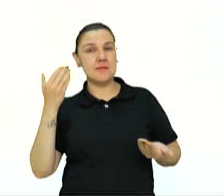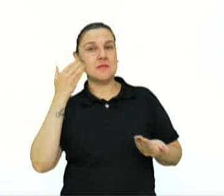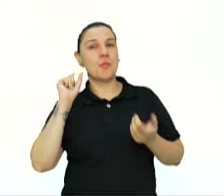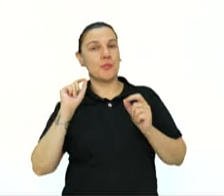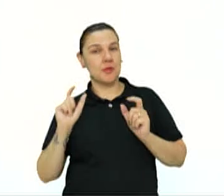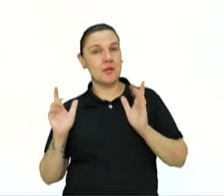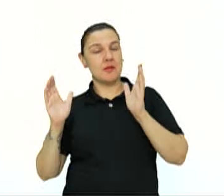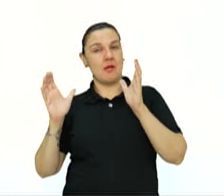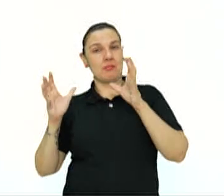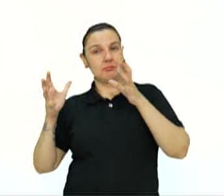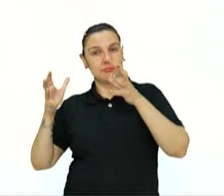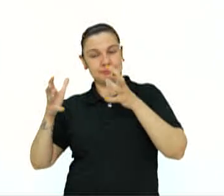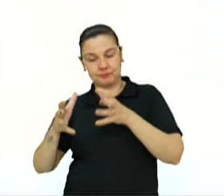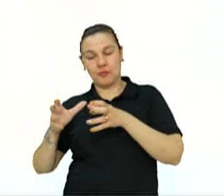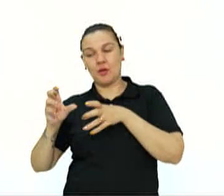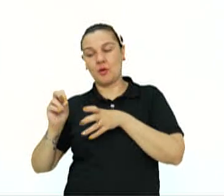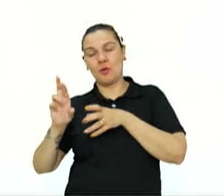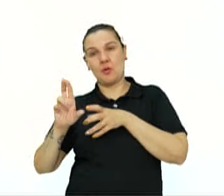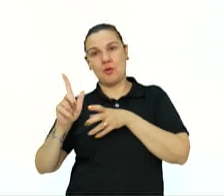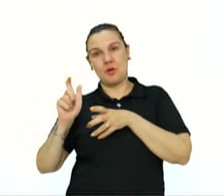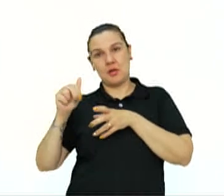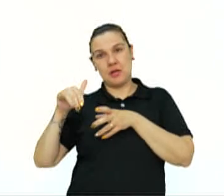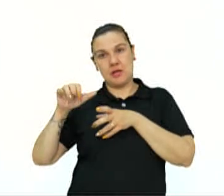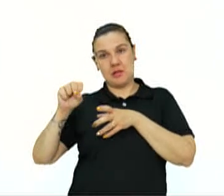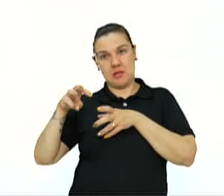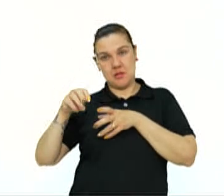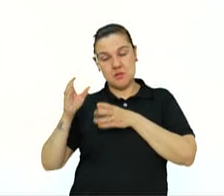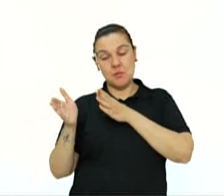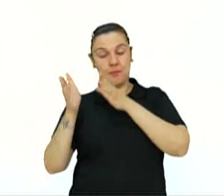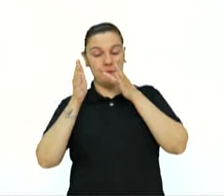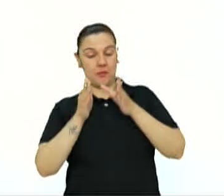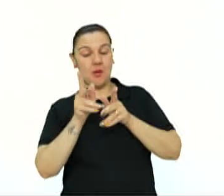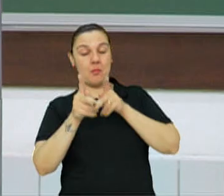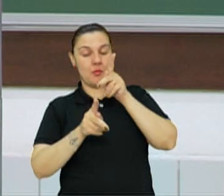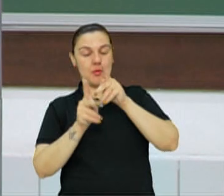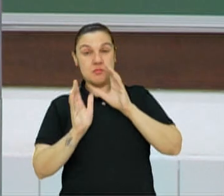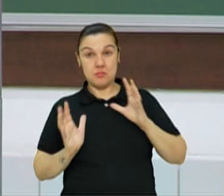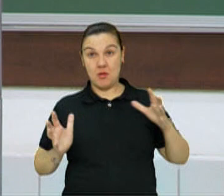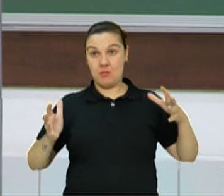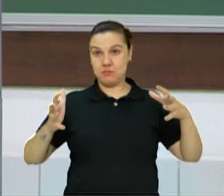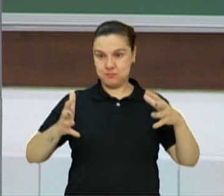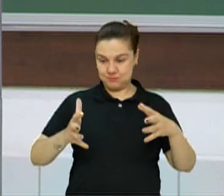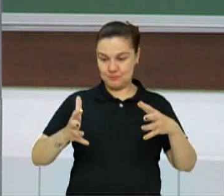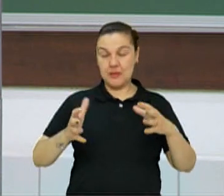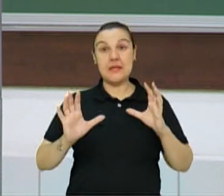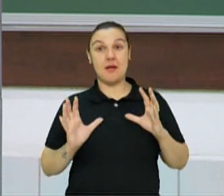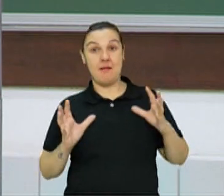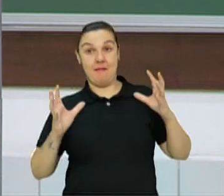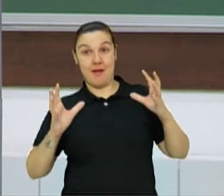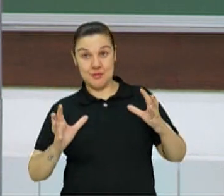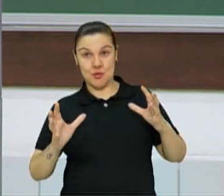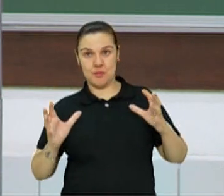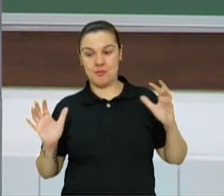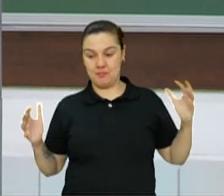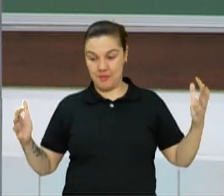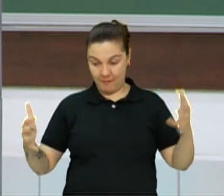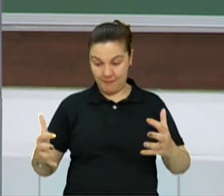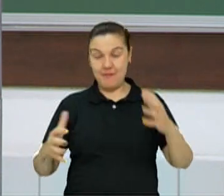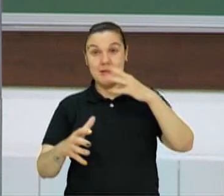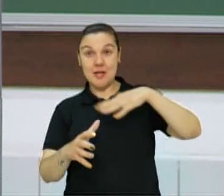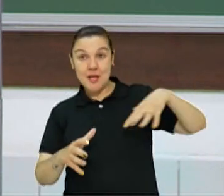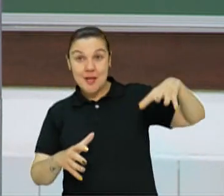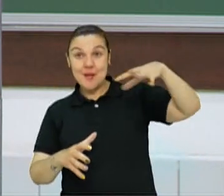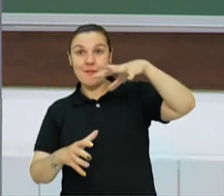organismo. Já vimos, revimos o que é uma população, o que é uma comunidade, que as comunidades juntas, mais fatores físicos